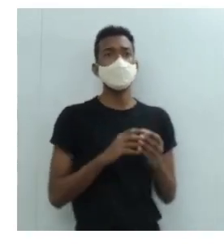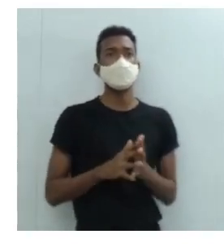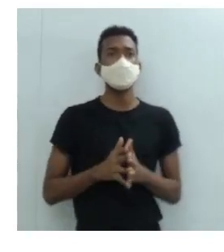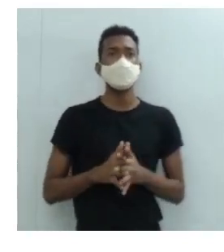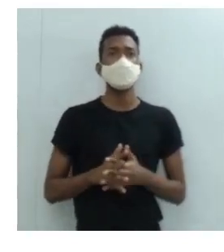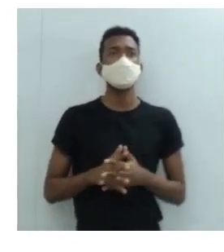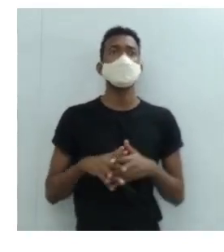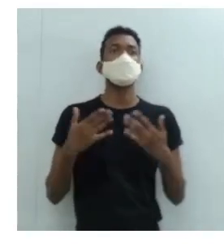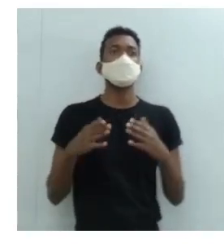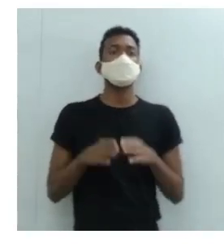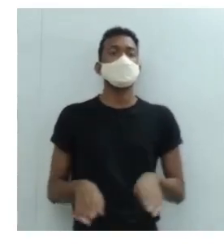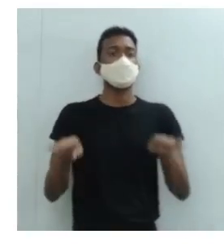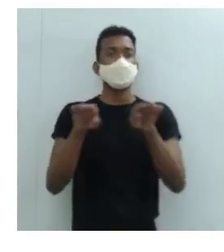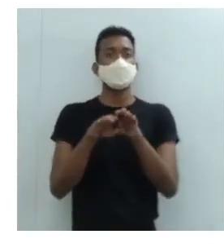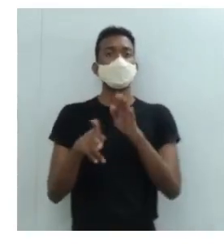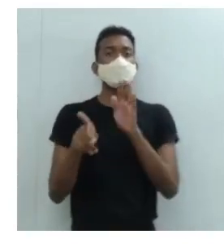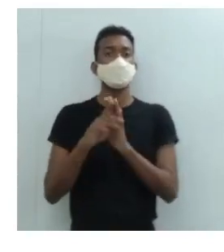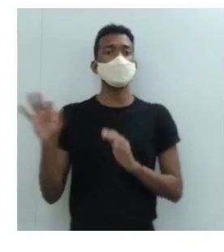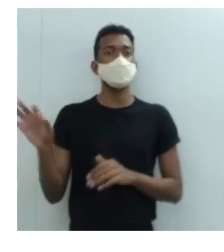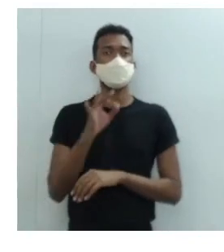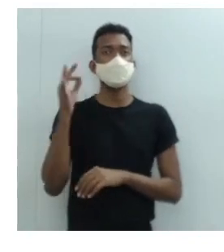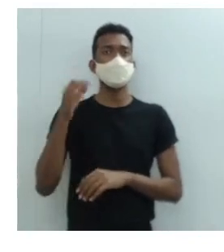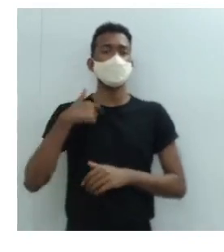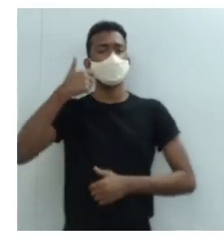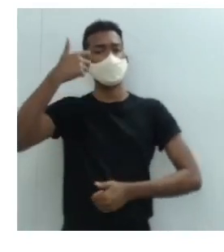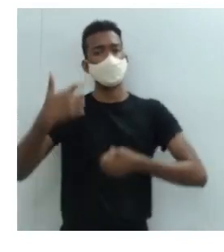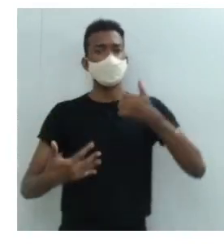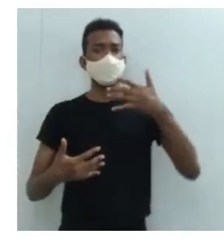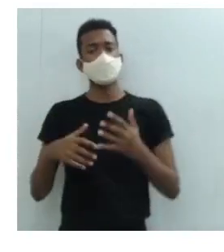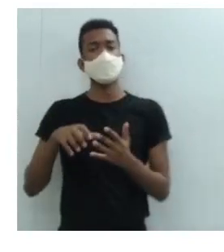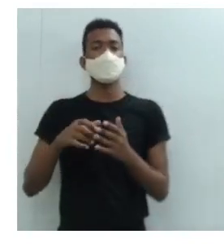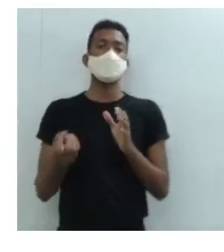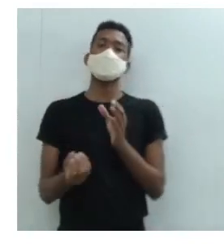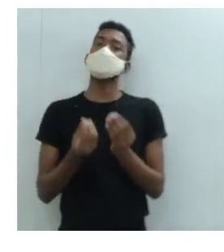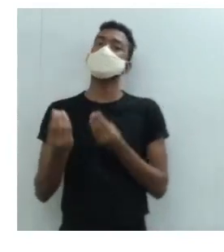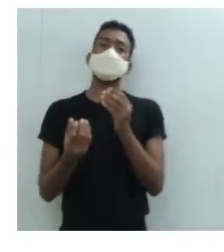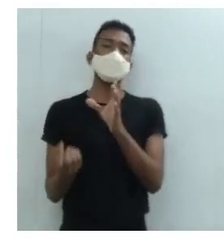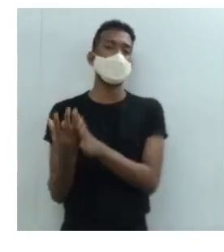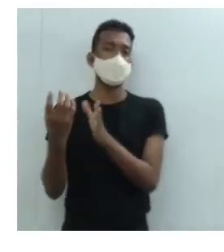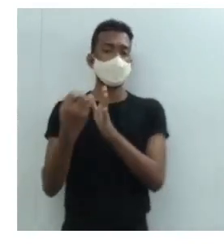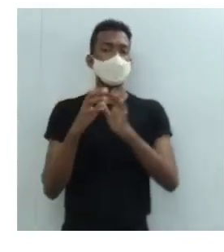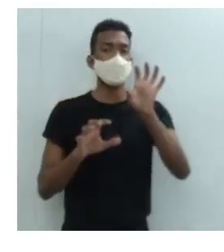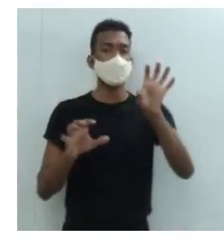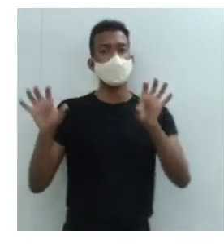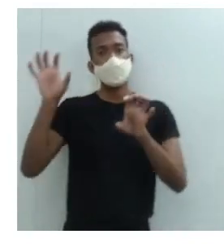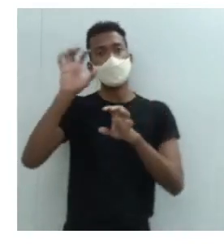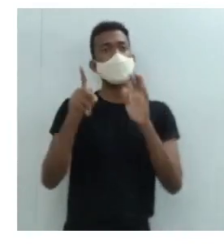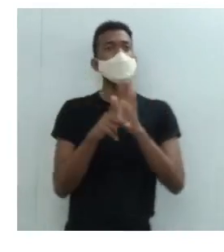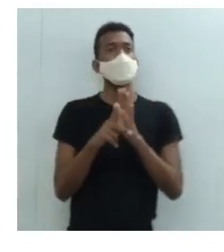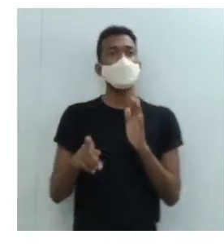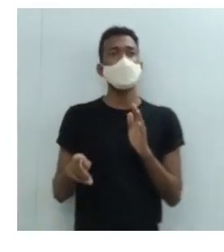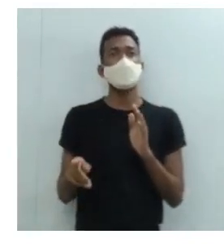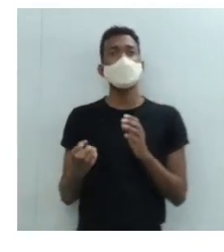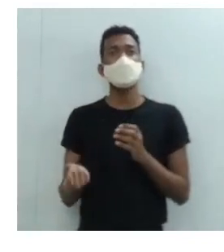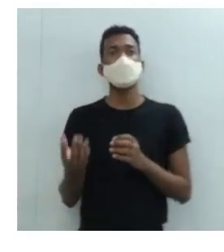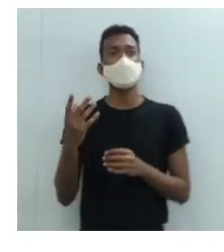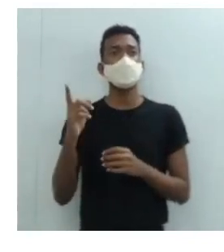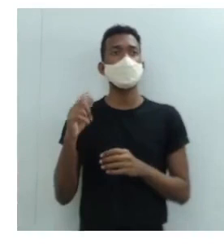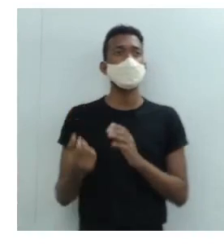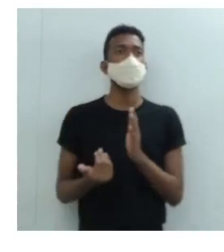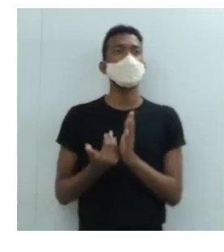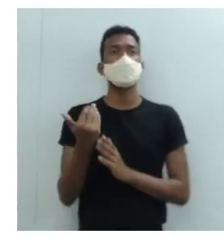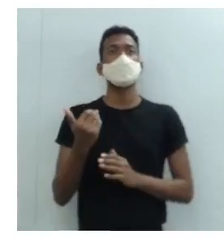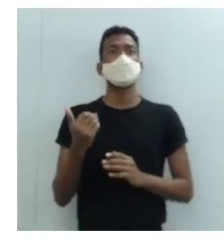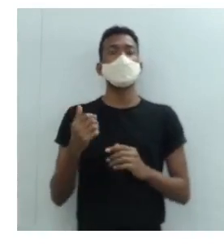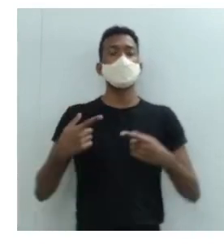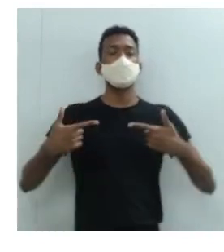vem a unificação na França. A gente está falando dessa formação. Então na França a unificação resultou na atuação da monarquia da Guerra dos